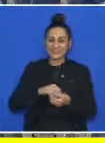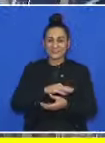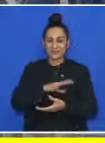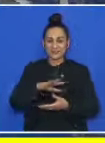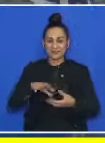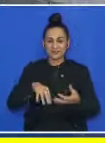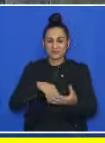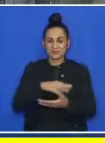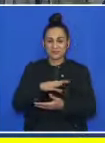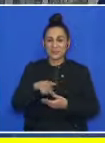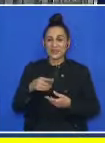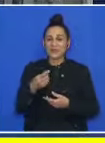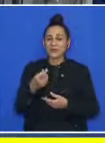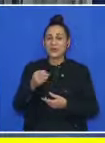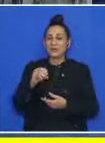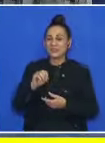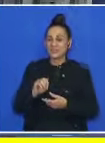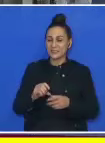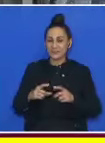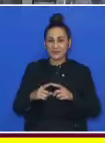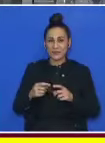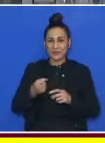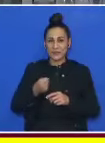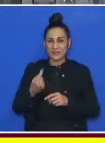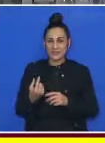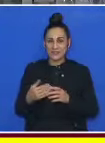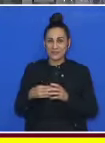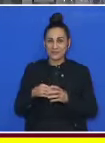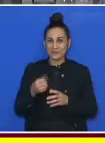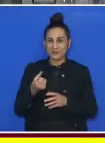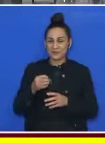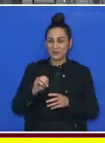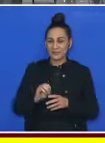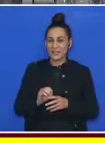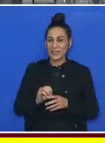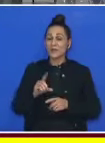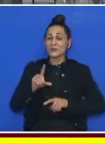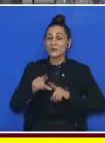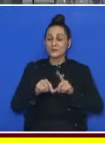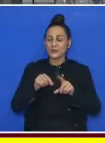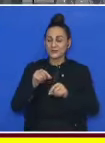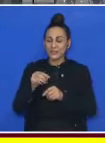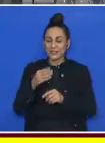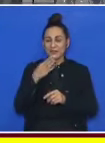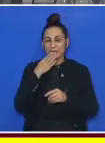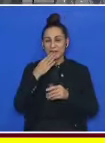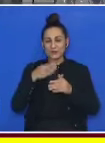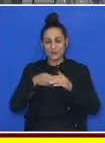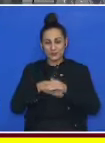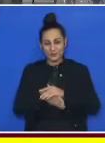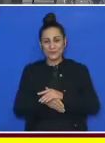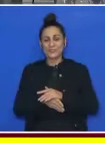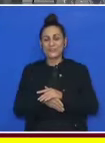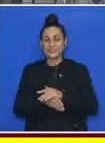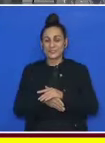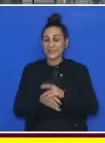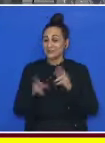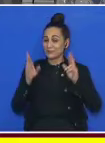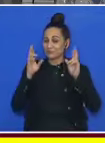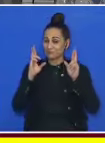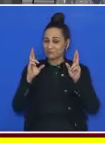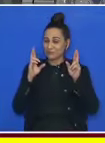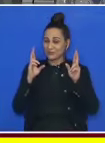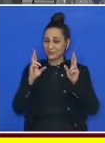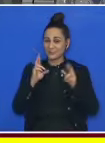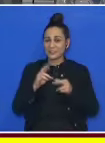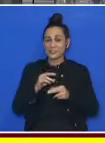Globo carregado, embaralhando 80 bolas numeradas de 0 a 80. Sorteio da Time Mania. Estamos na